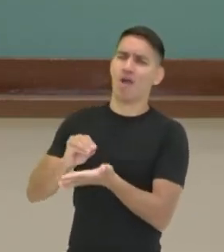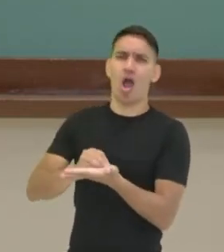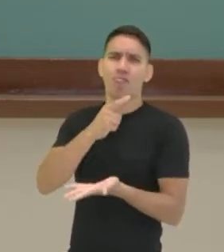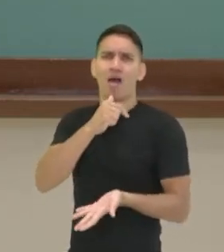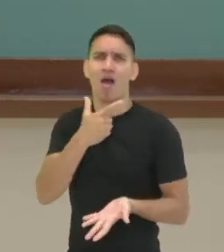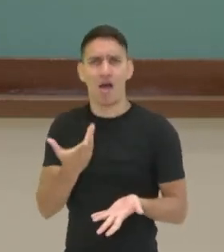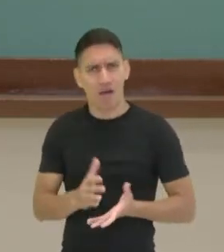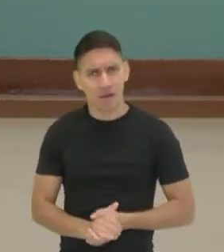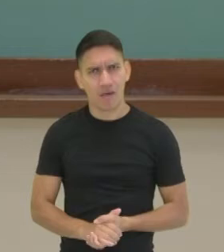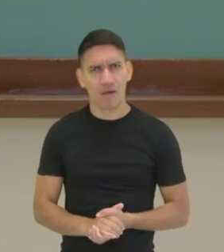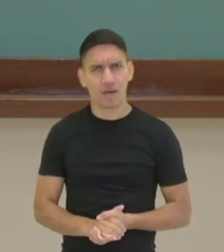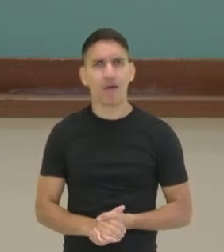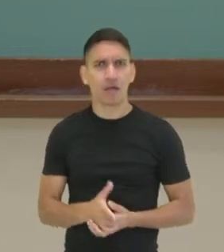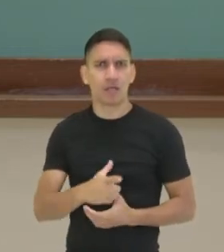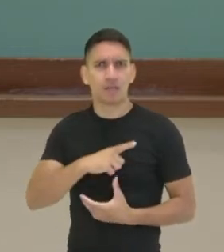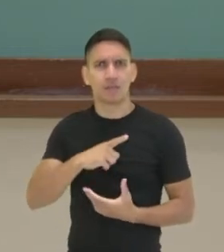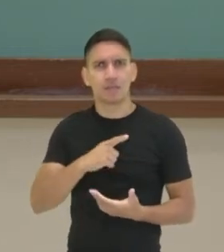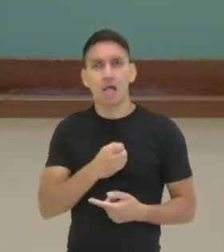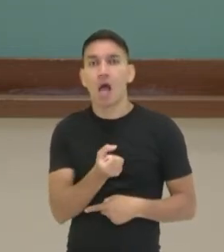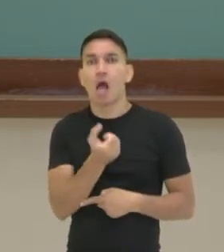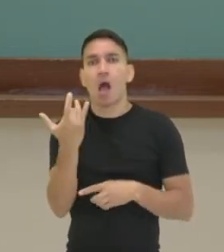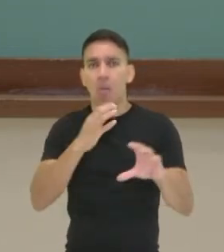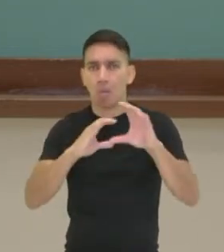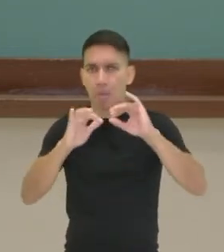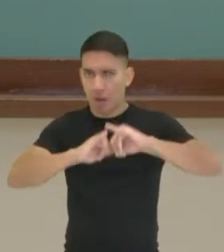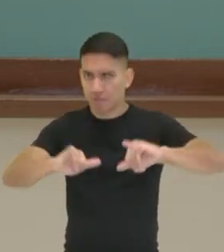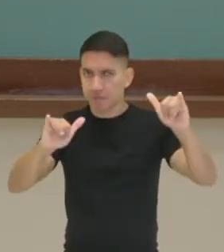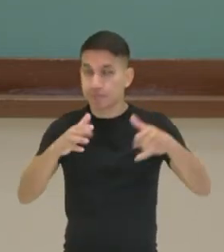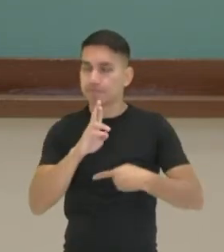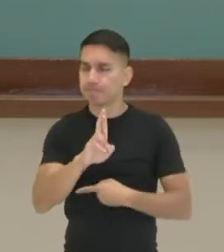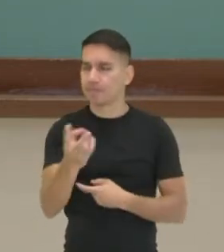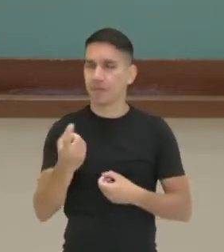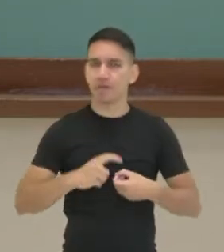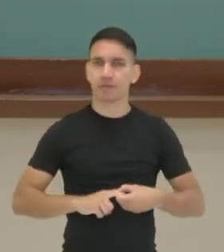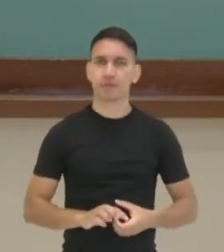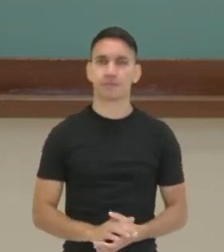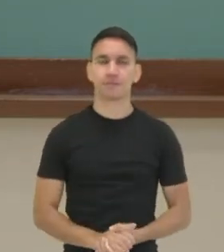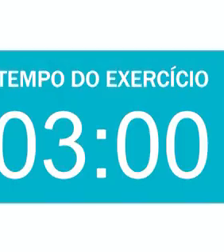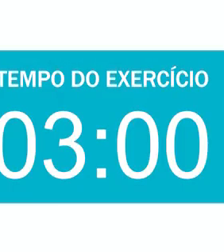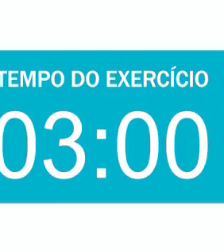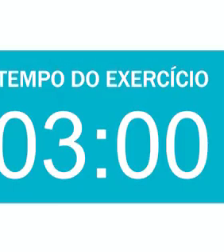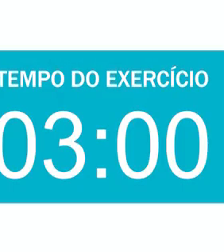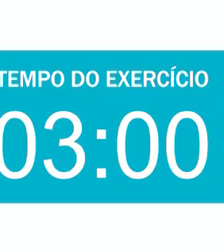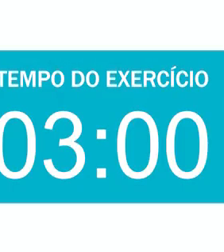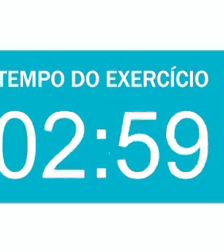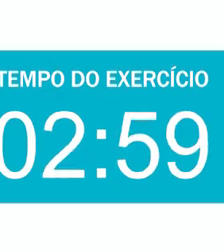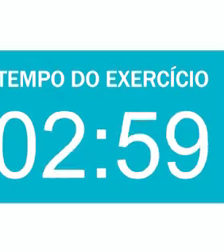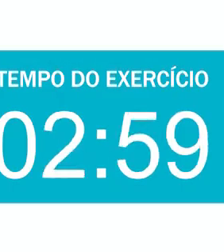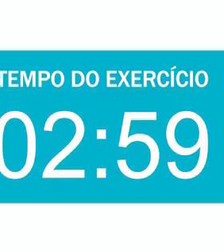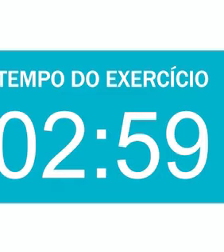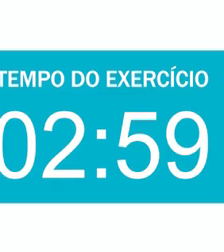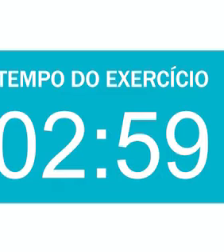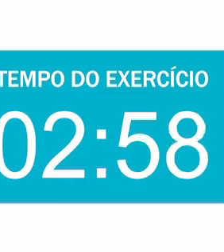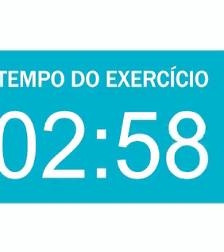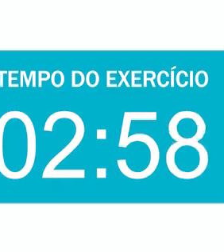várias, né, mecanismos de comunicação. Responde aí, a gente já volta.